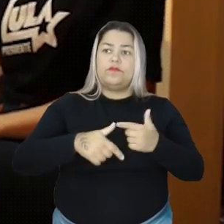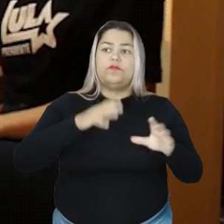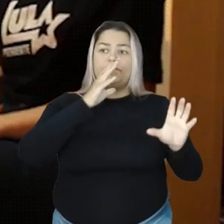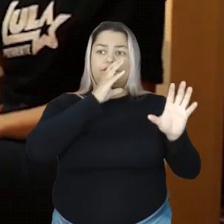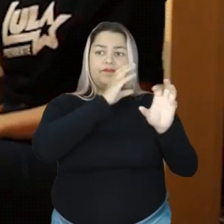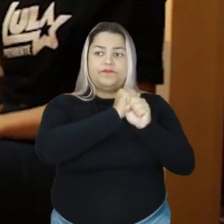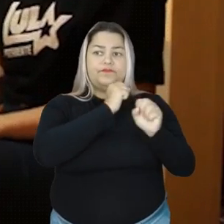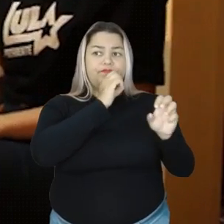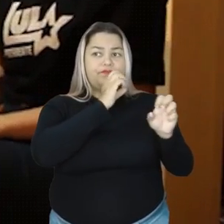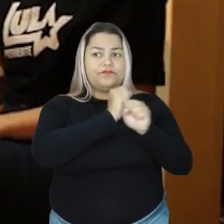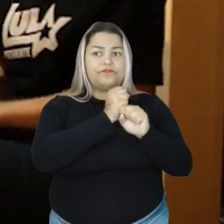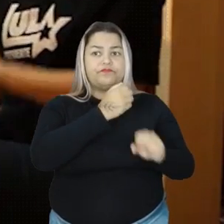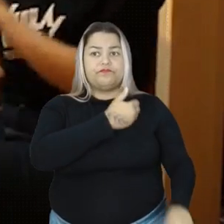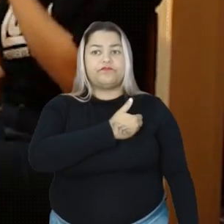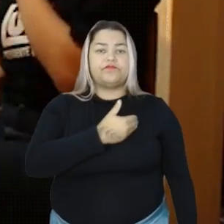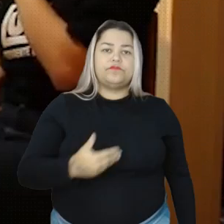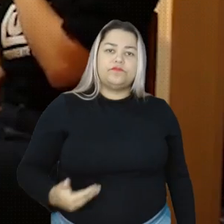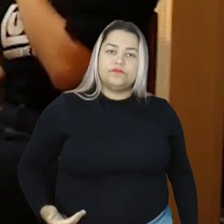orçamento público,